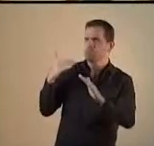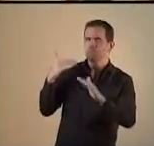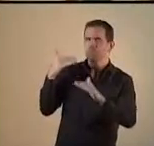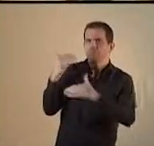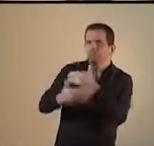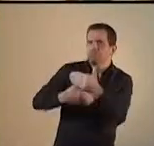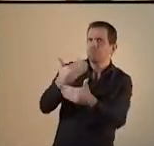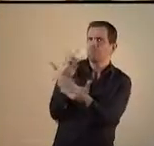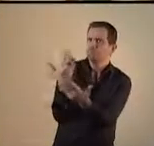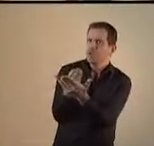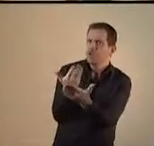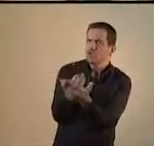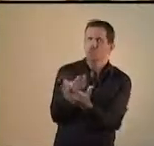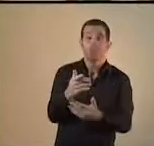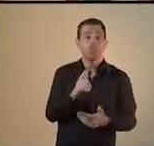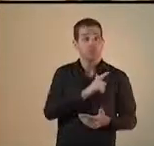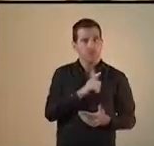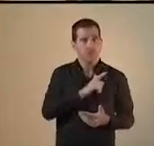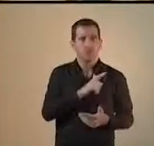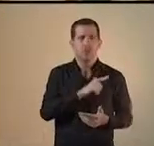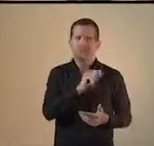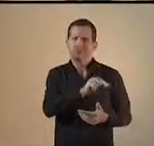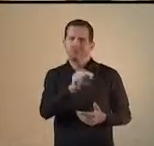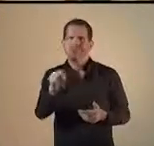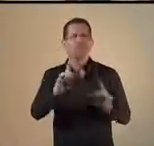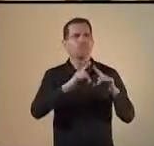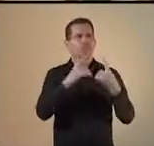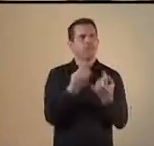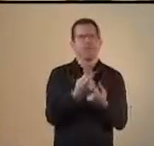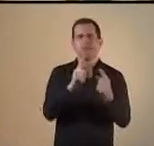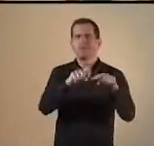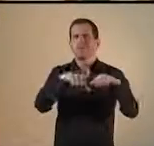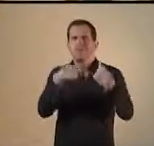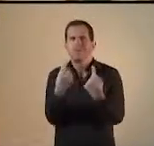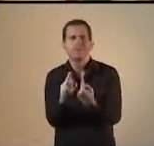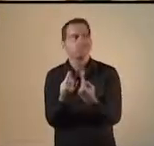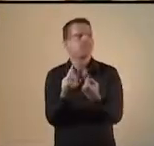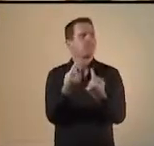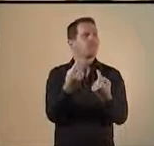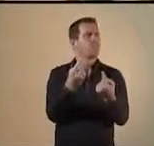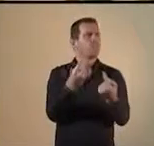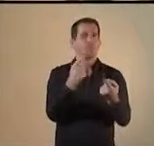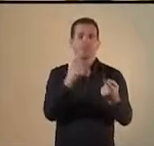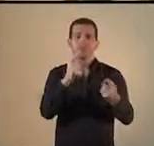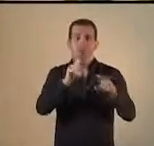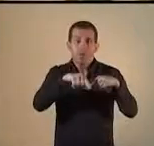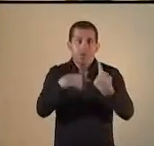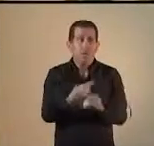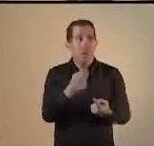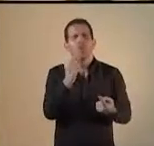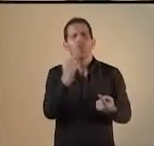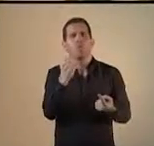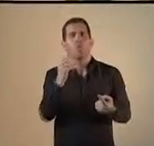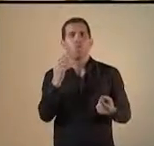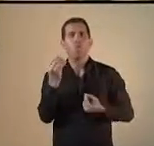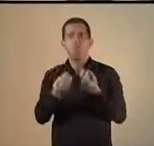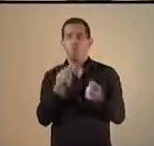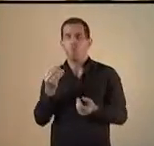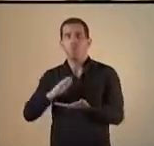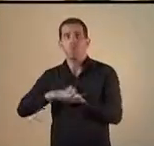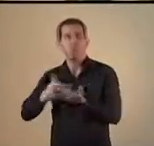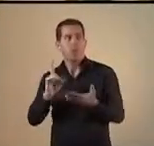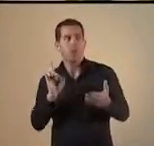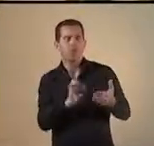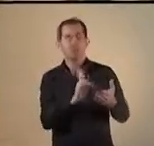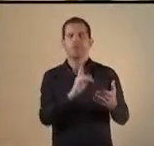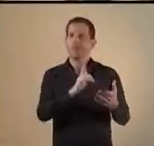de pós-graduação, de departamentos, de reuniões com alto grau de complexidade na atuação